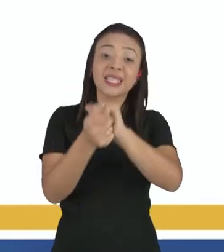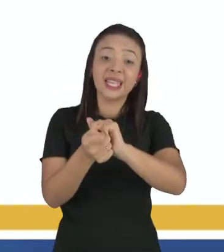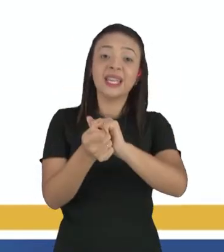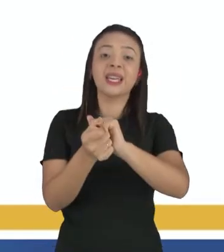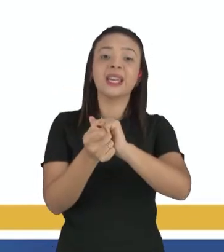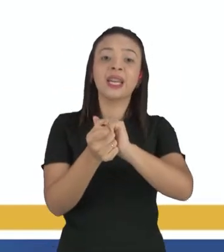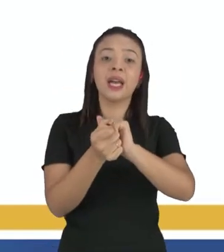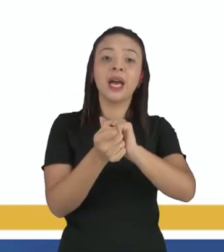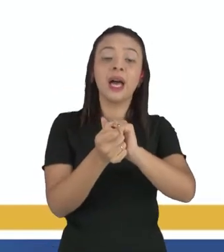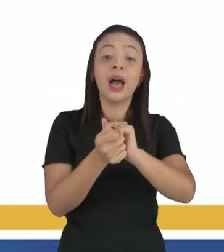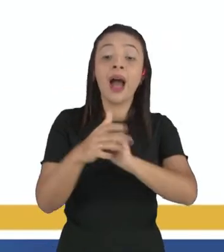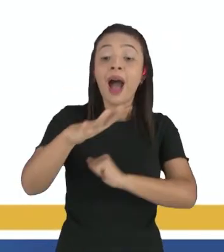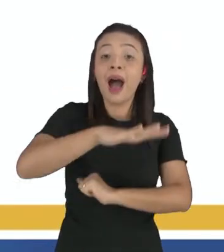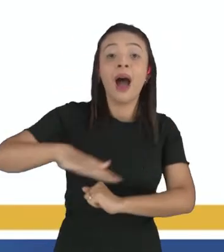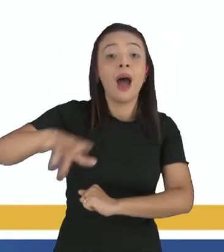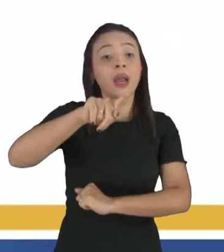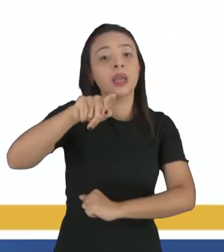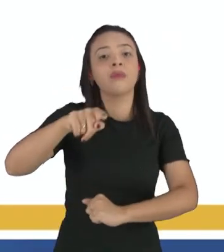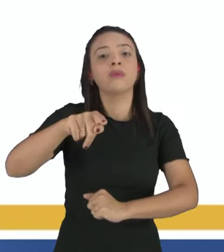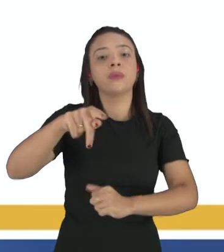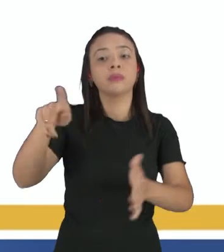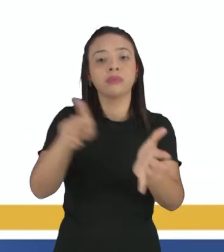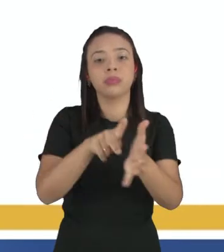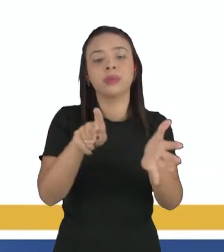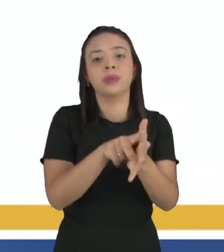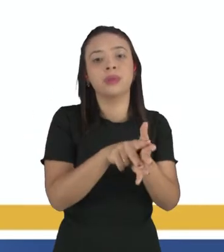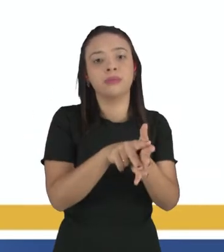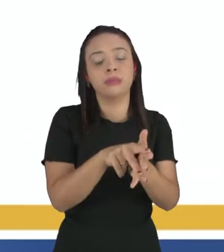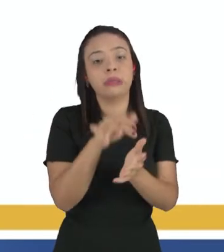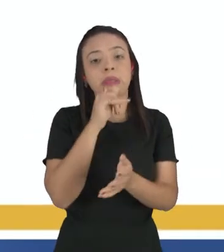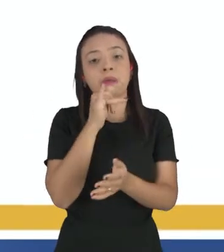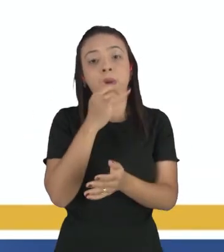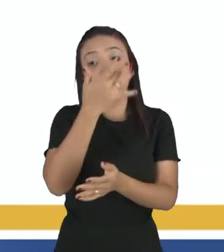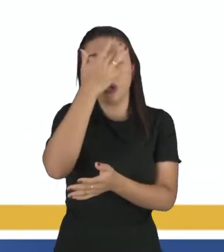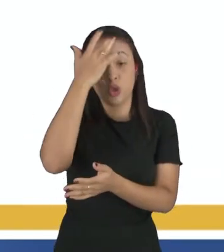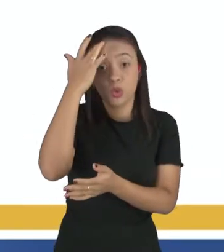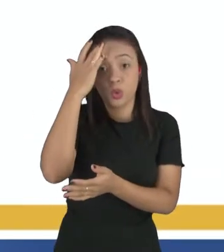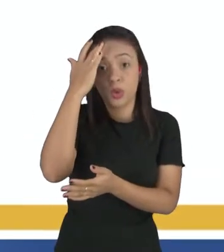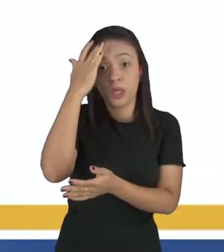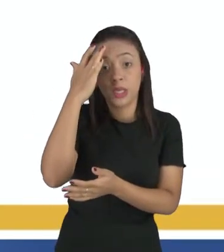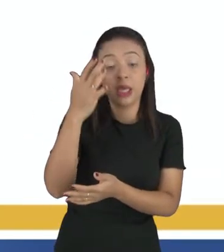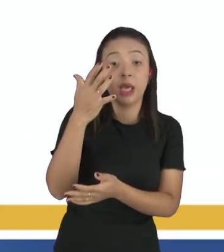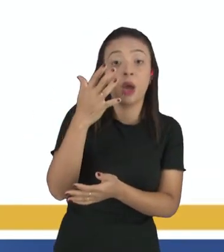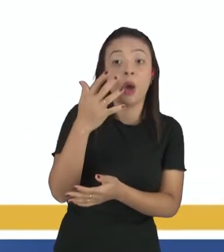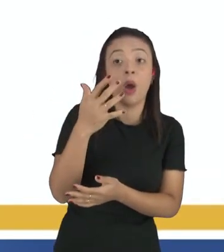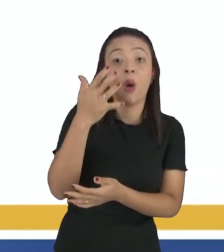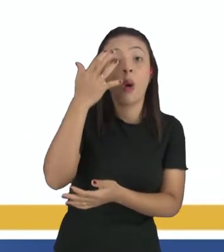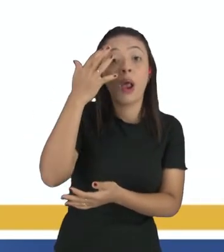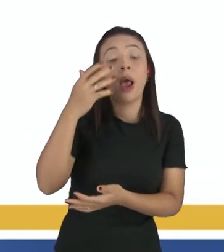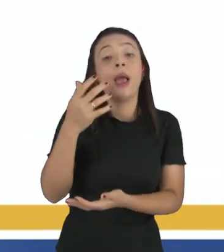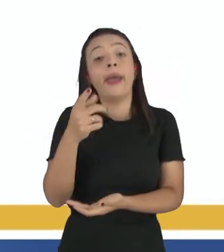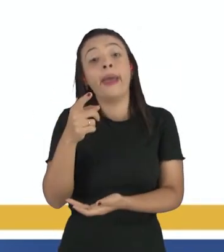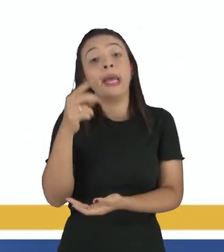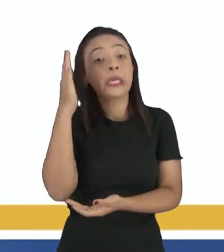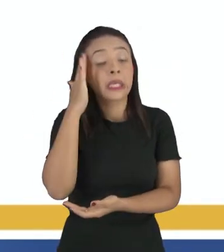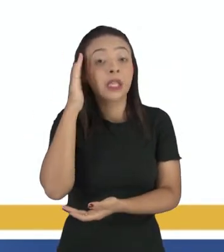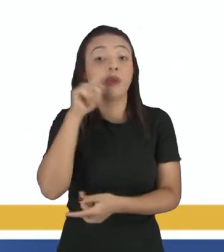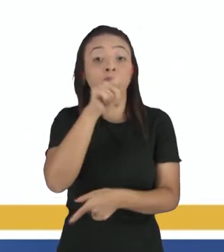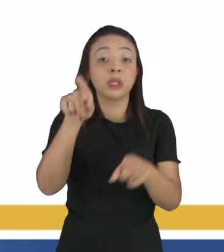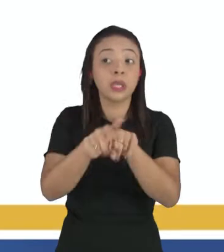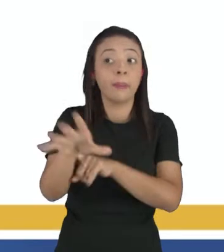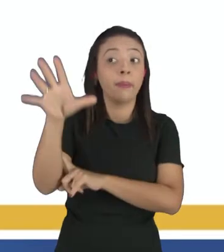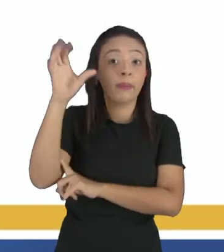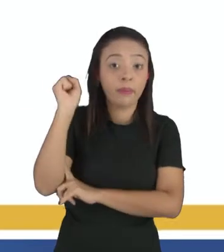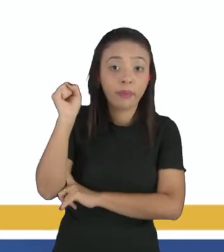discurso ao meio que você está. Isso vai fazer com que quem te entenda, te ouça ou leia o que você escreve, entenda o